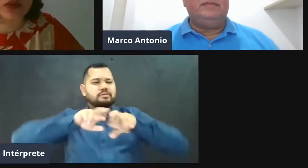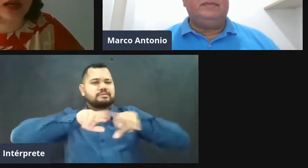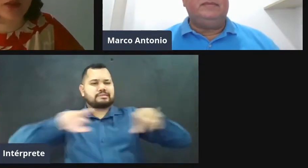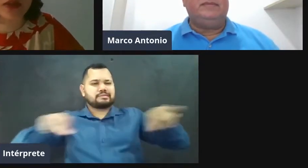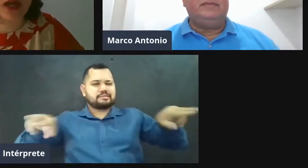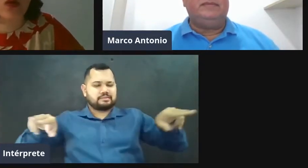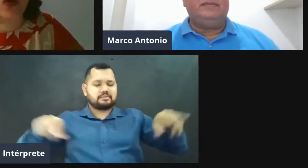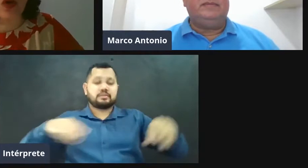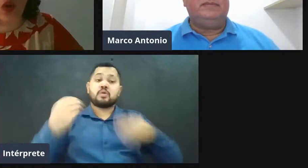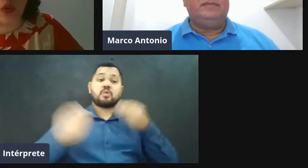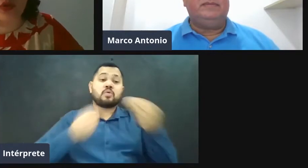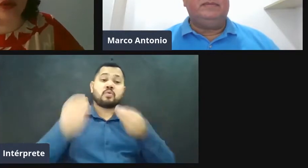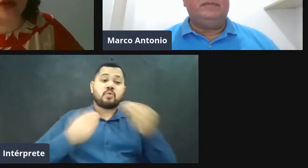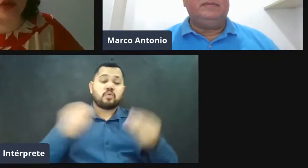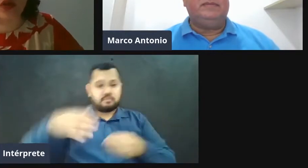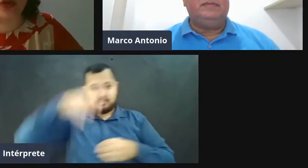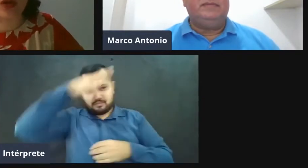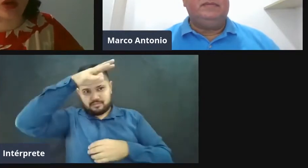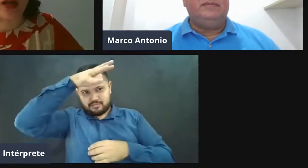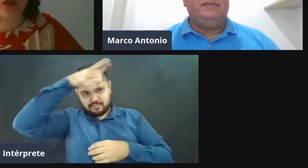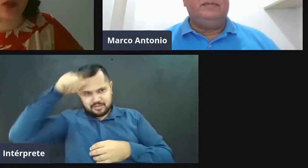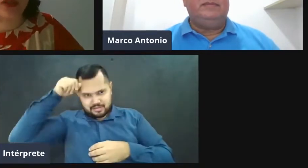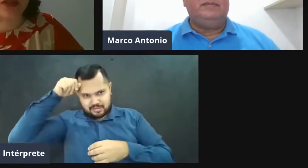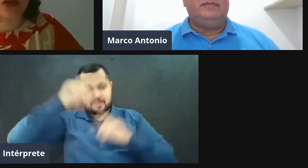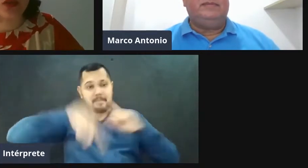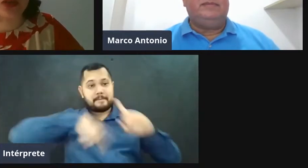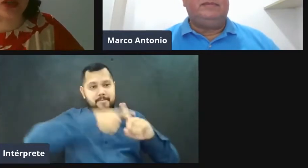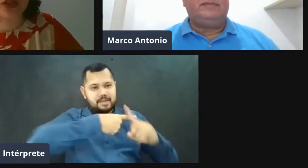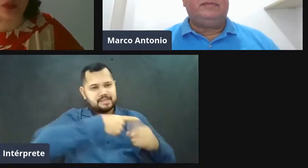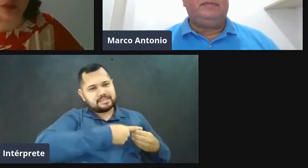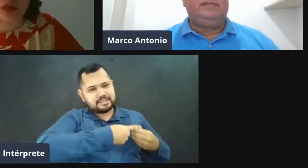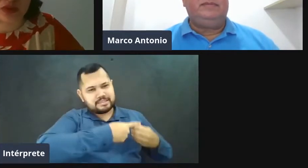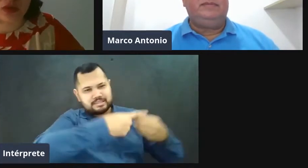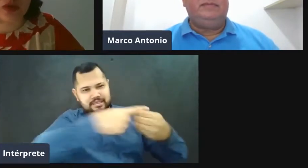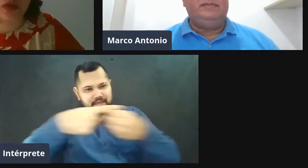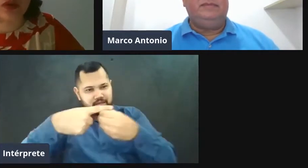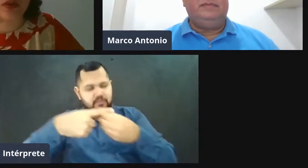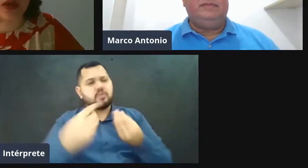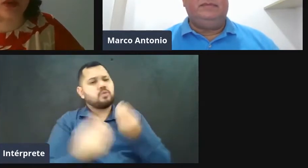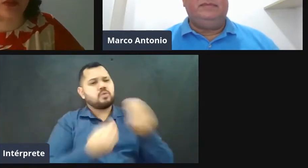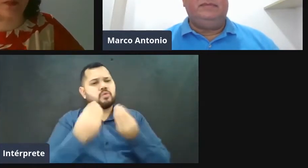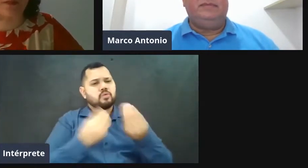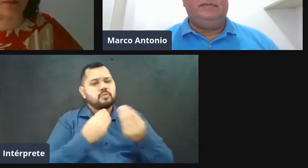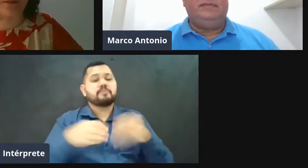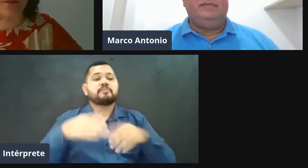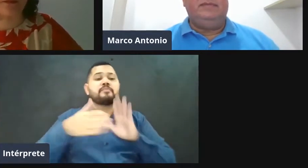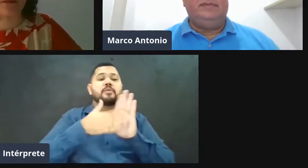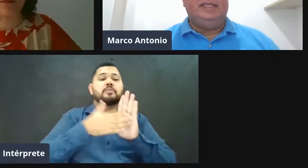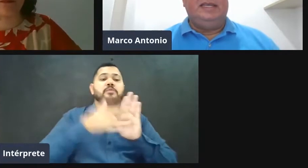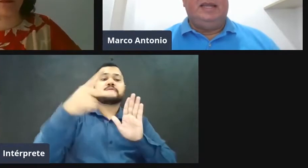UFAM, tanto na capital como no interior, as propostas da sua gestão? O senhor tem 2 minutos e meio.